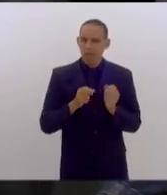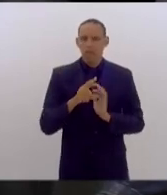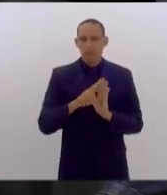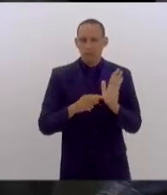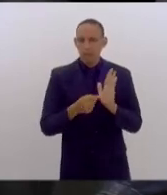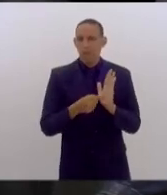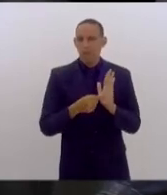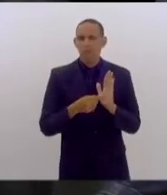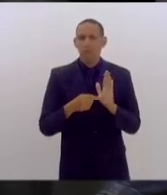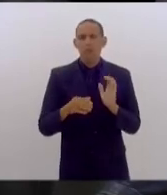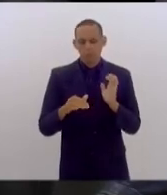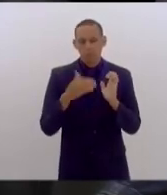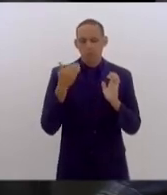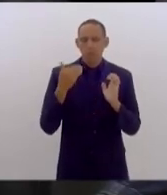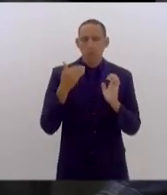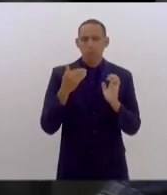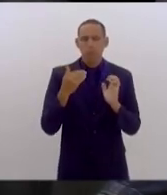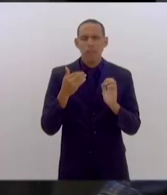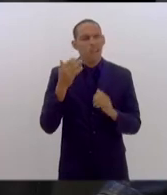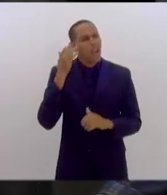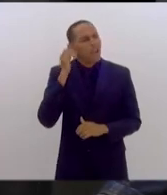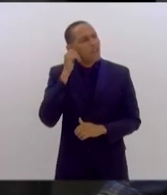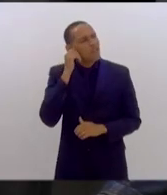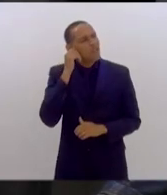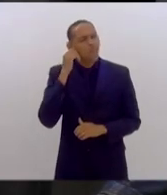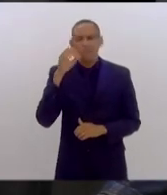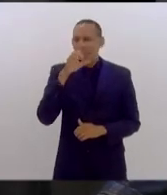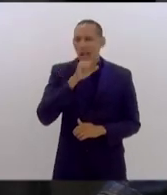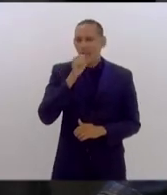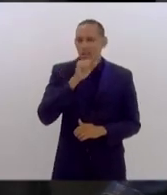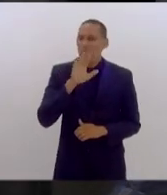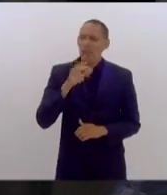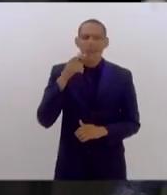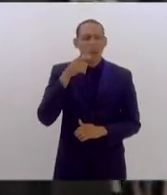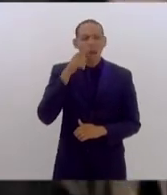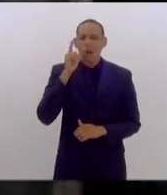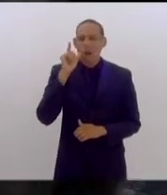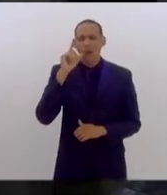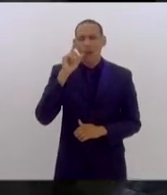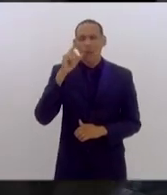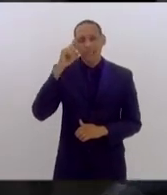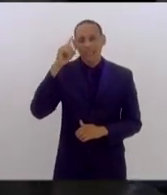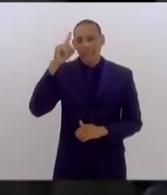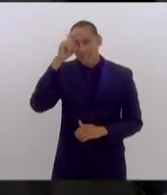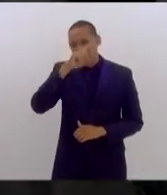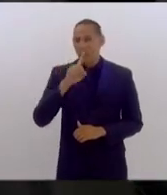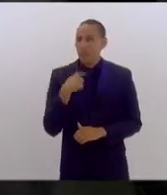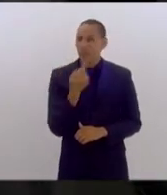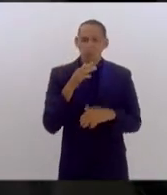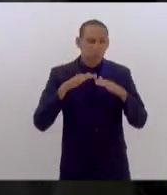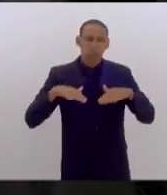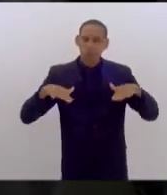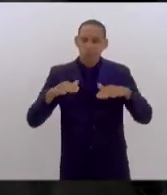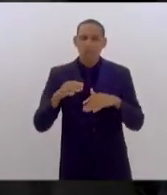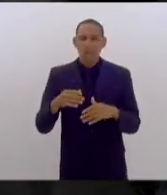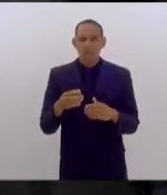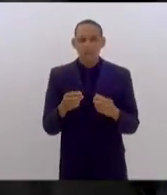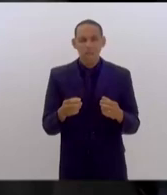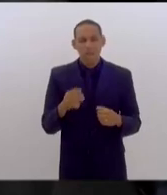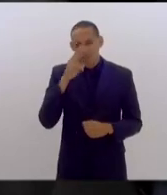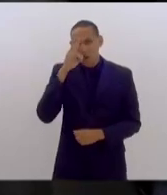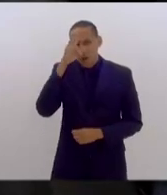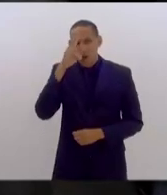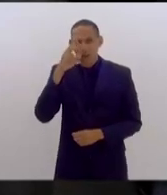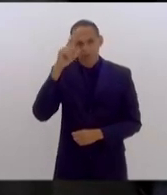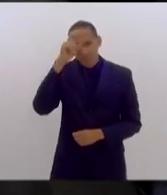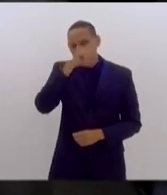no meio acho que recebi até no sábado mas ontem Realmente foi um dia difícil para tu é difícil não intenso